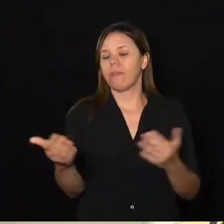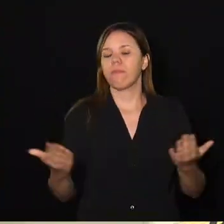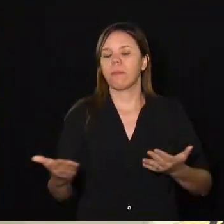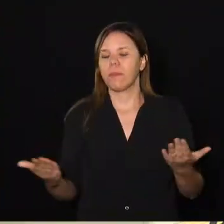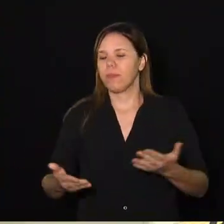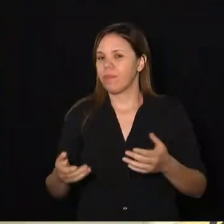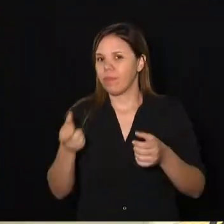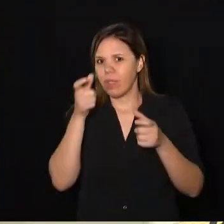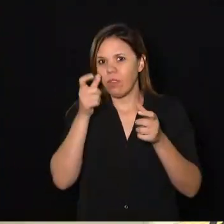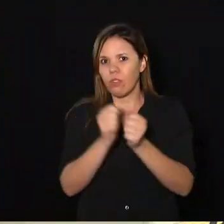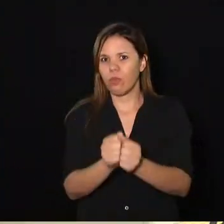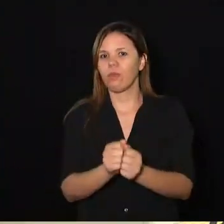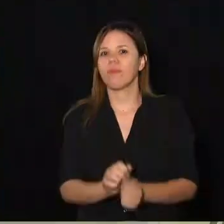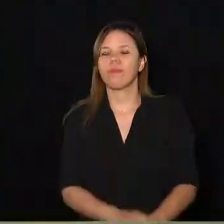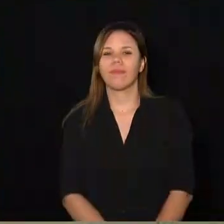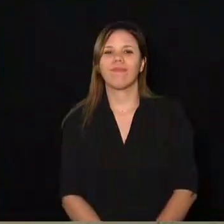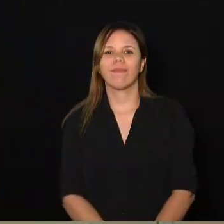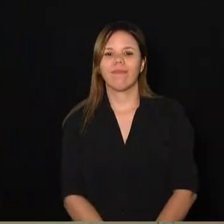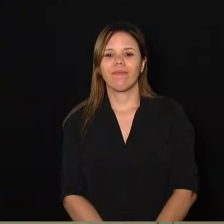então fique com a gente